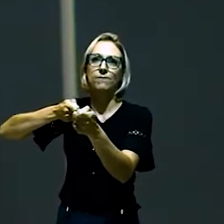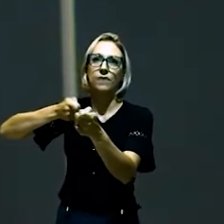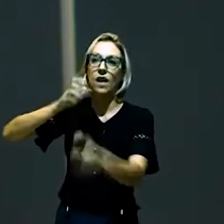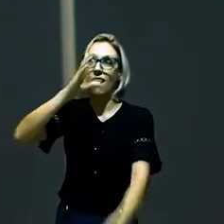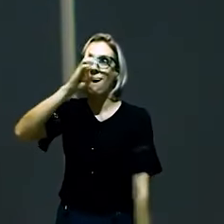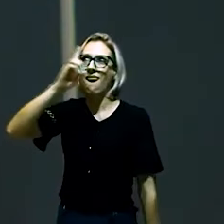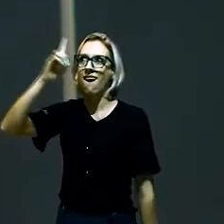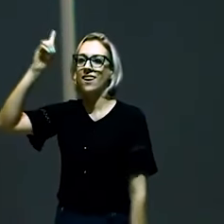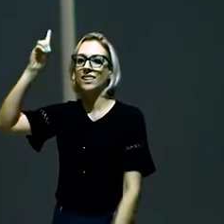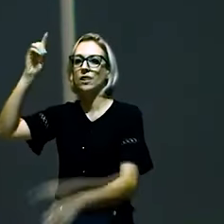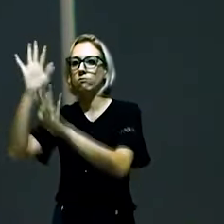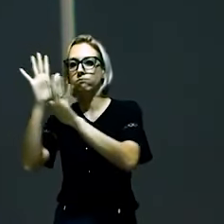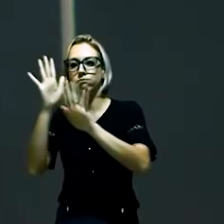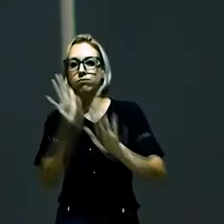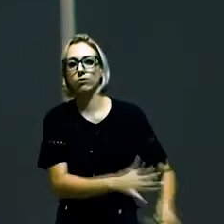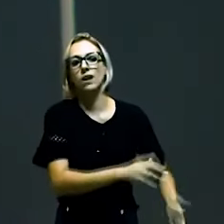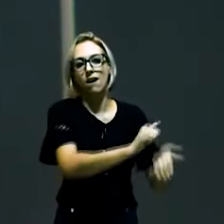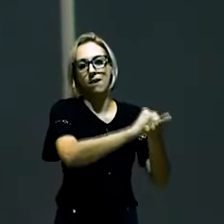As ilusões.